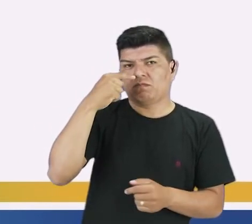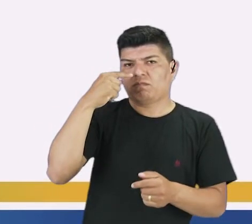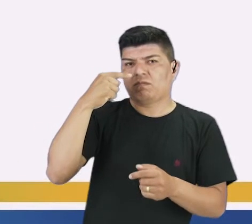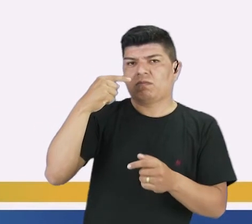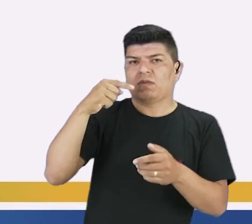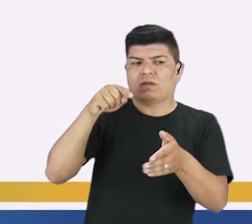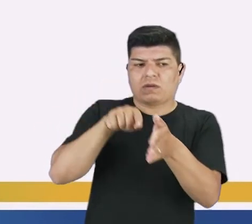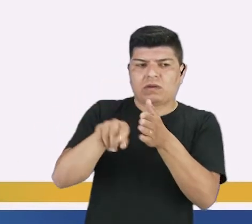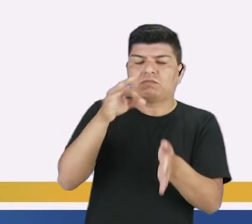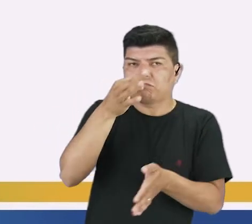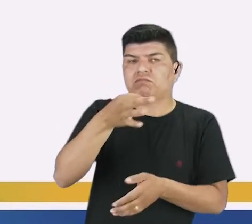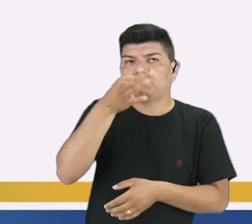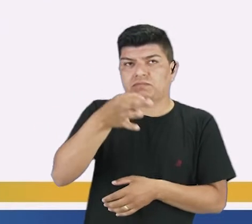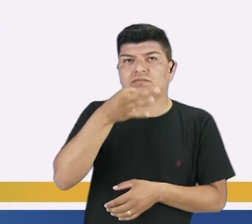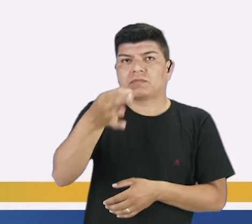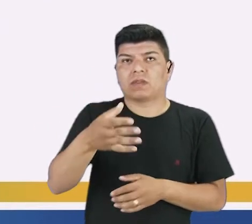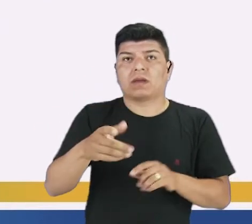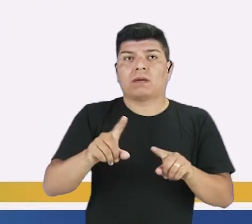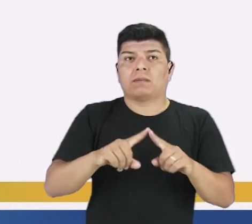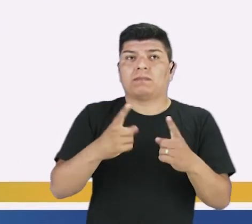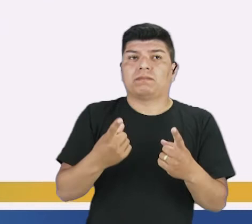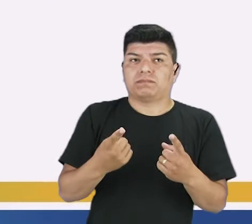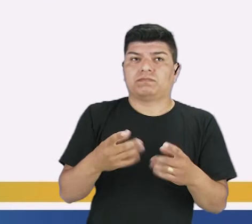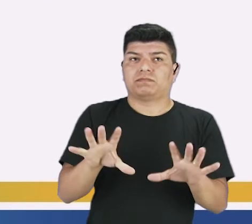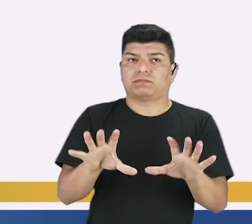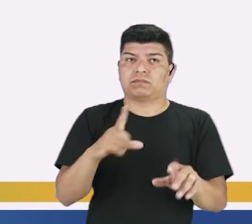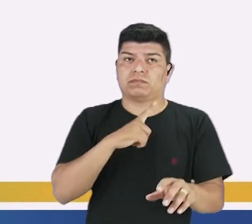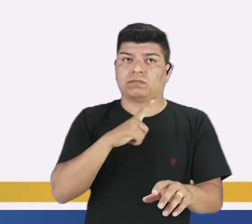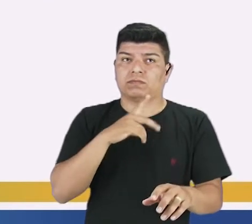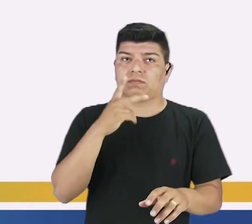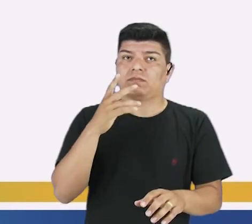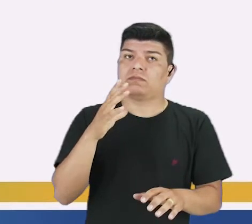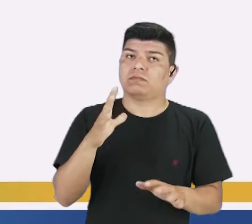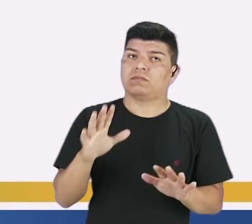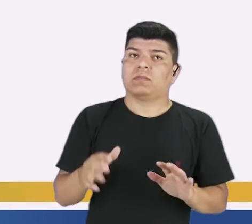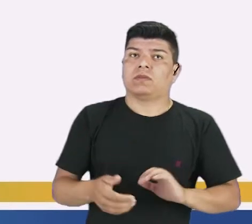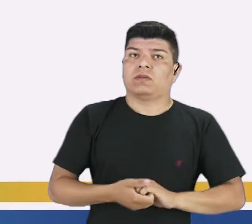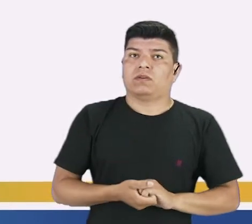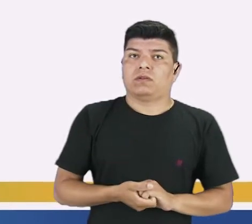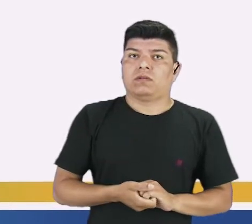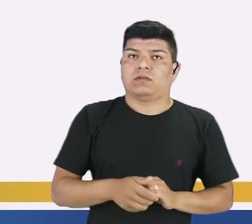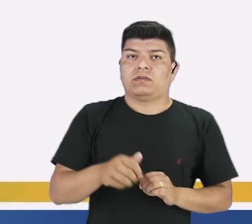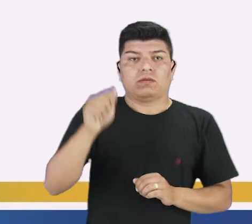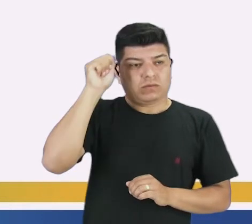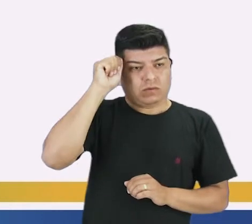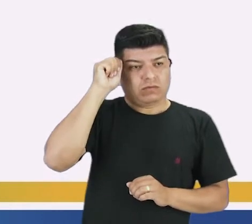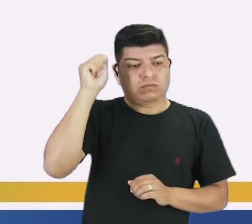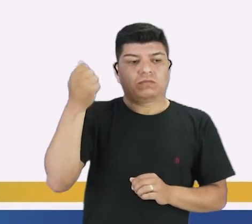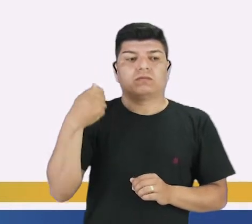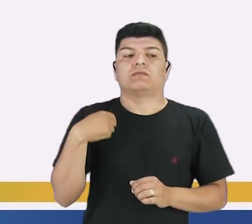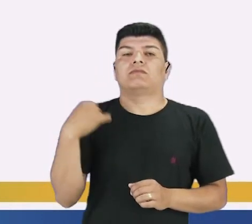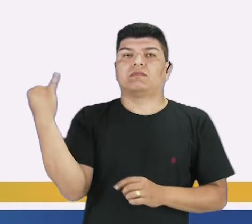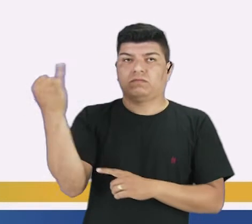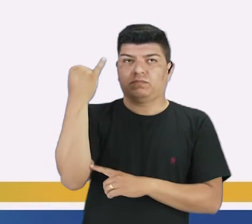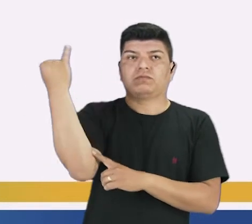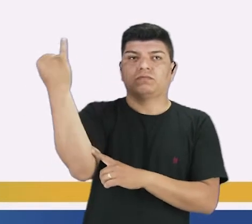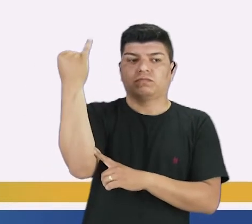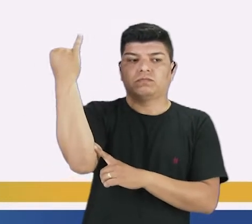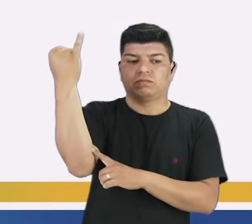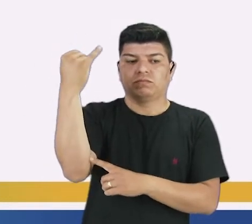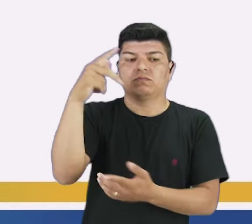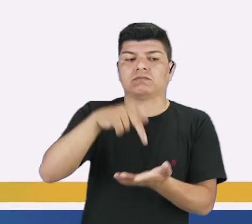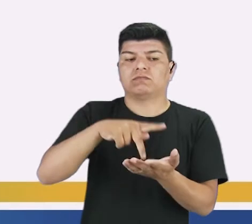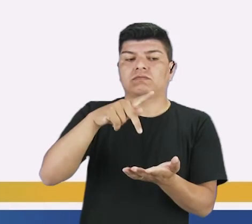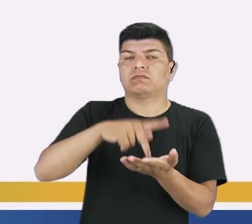crítico, tá bom? Mas mesmo com isso teve a sua relevância. Seus autores, os seus ícones, foram obras